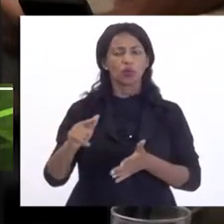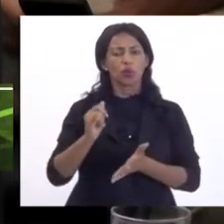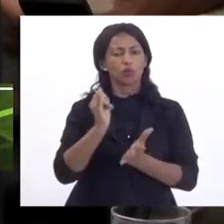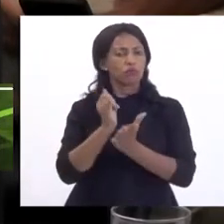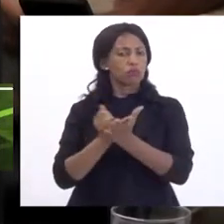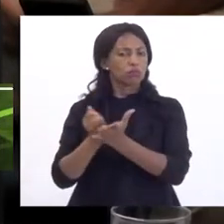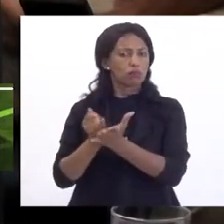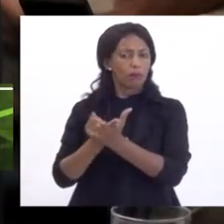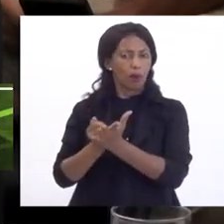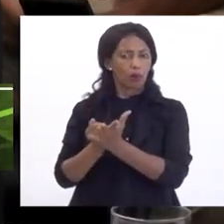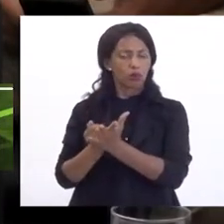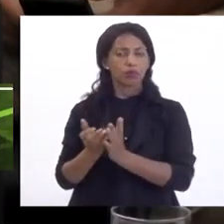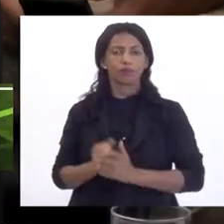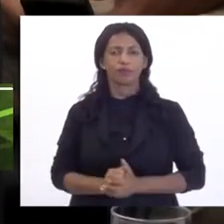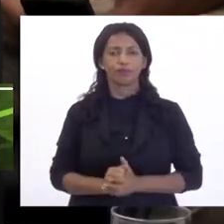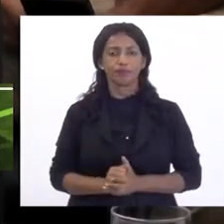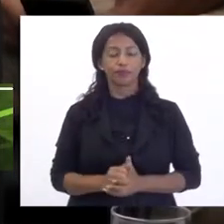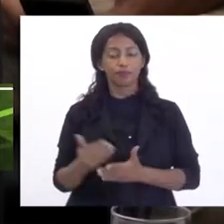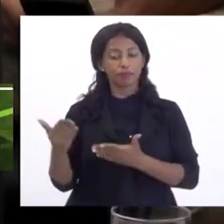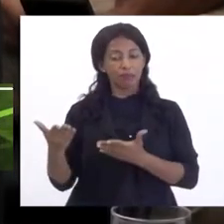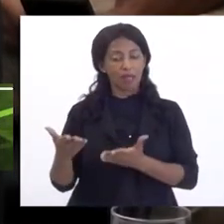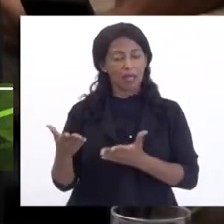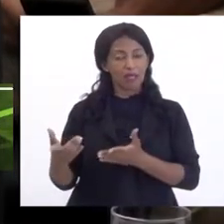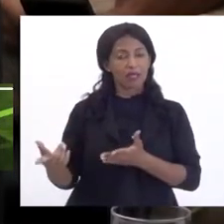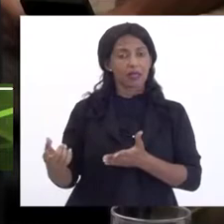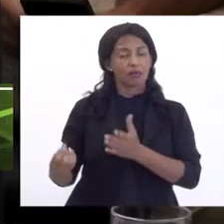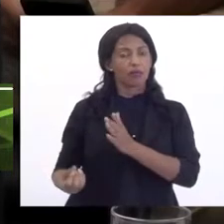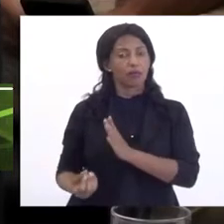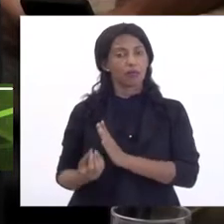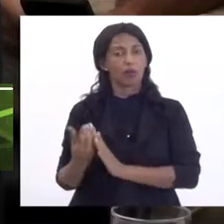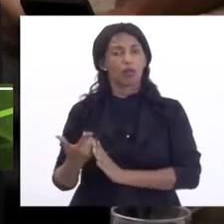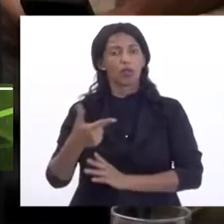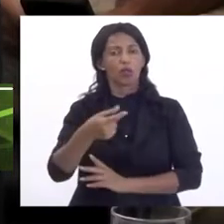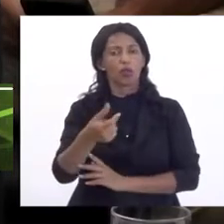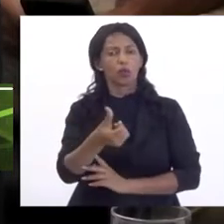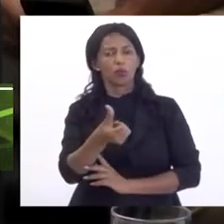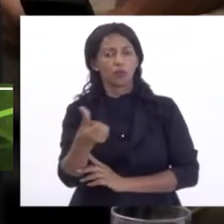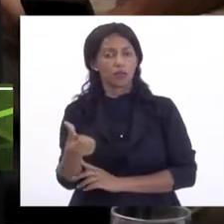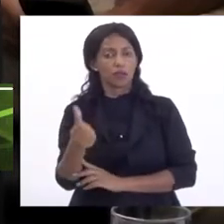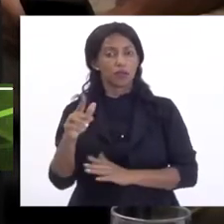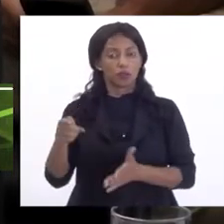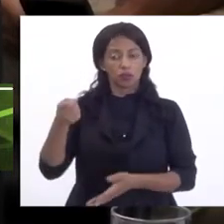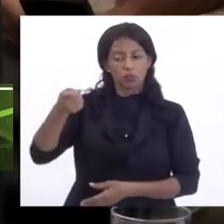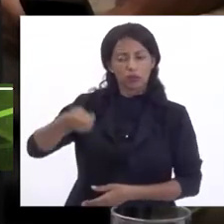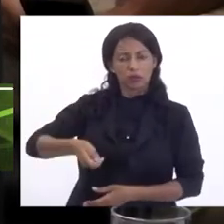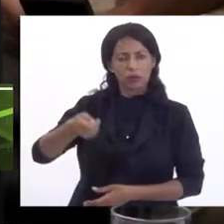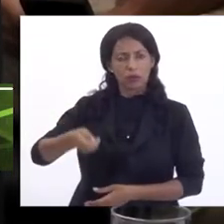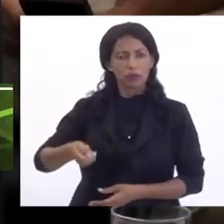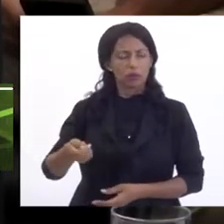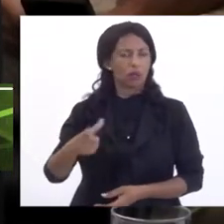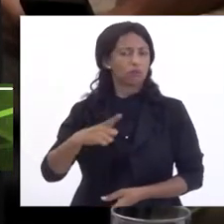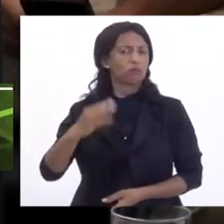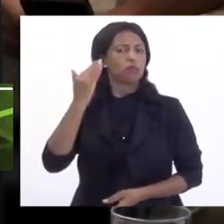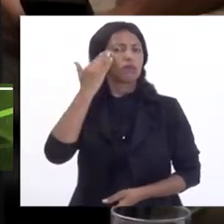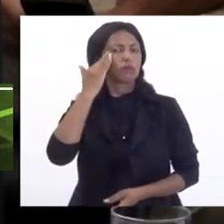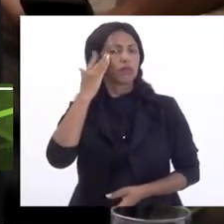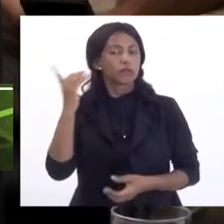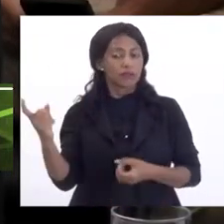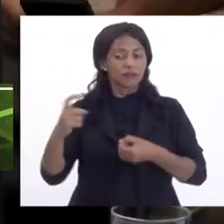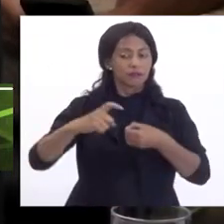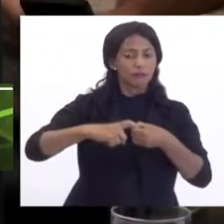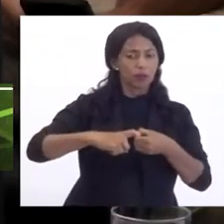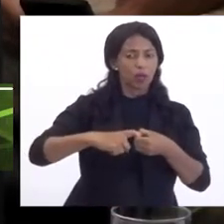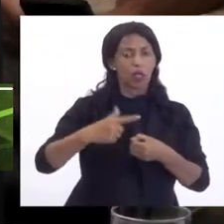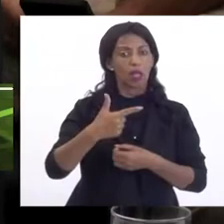impostos. Essa foi promulgada em 2016, quando a anterior, que o tribunal tem entendimento que deveria vincular, ela é